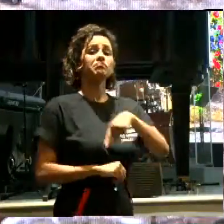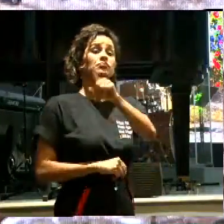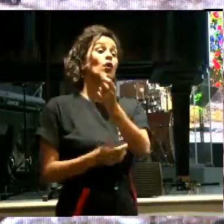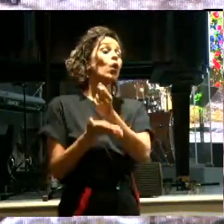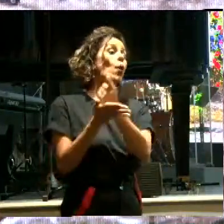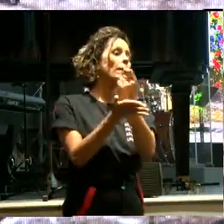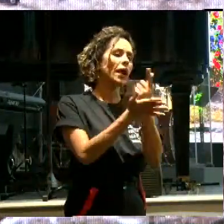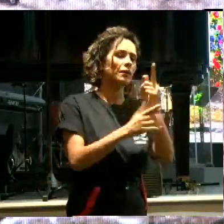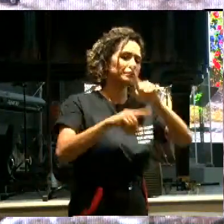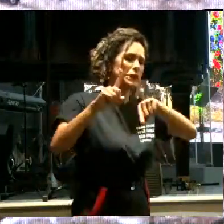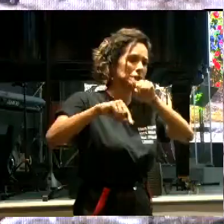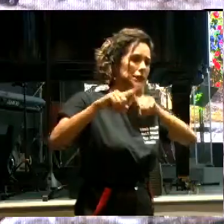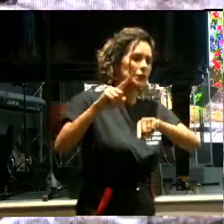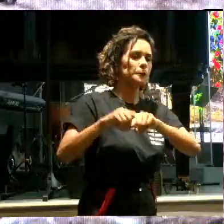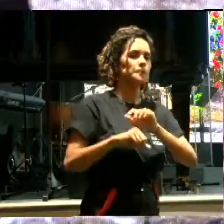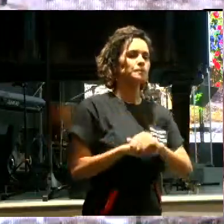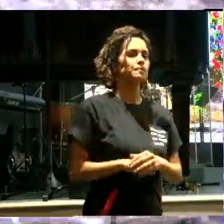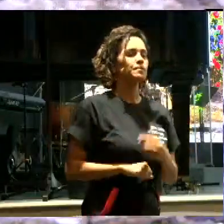aviamento e,